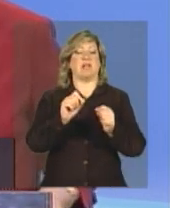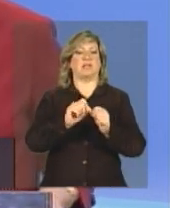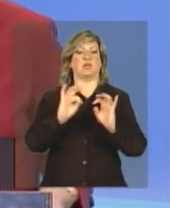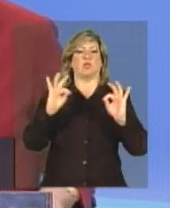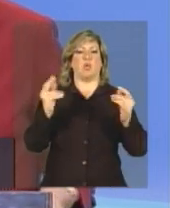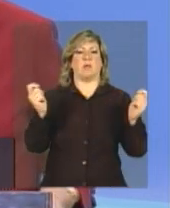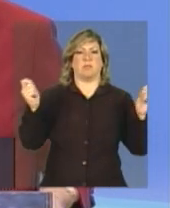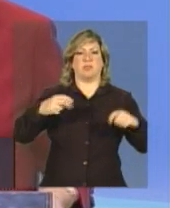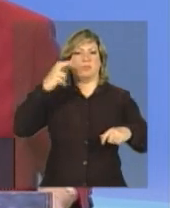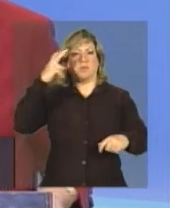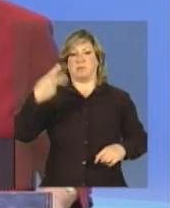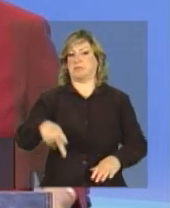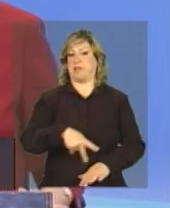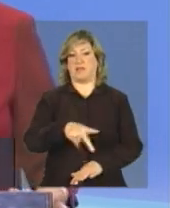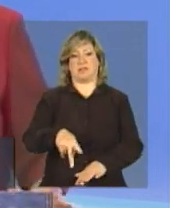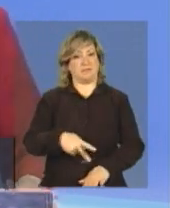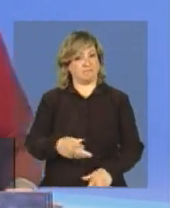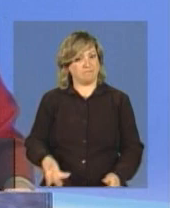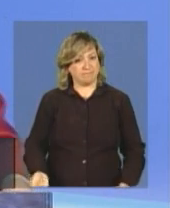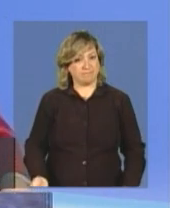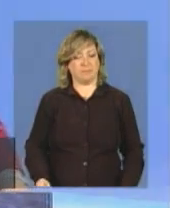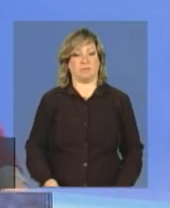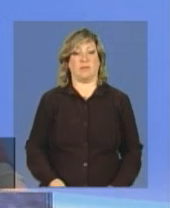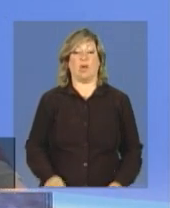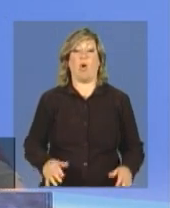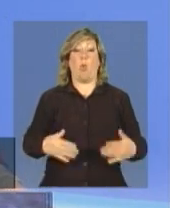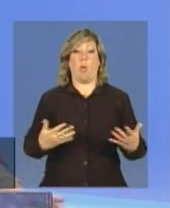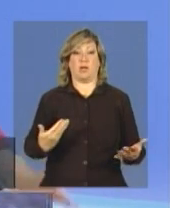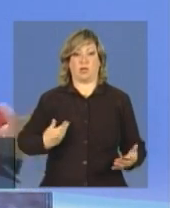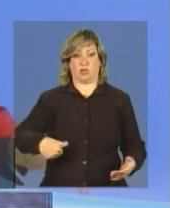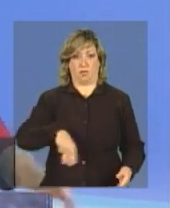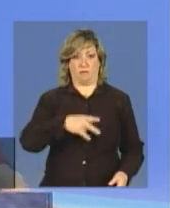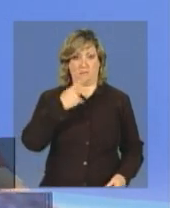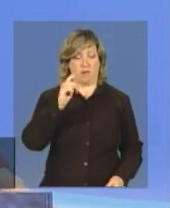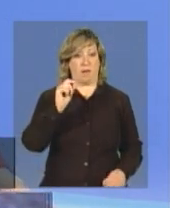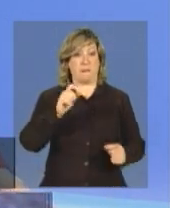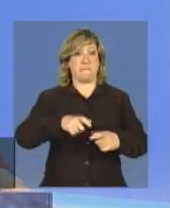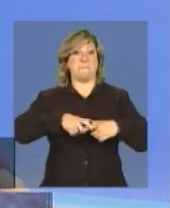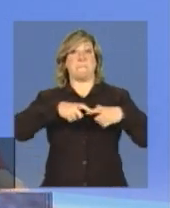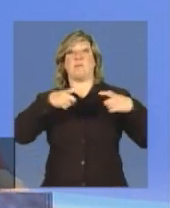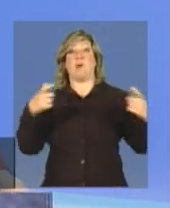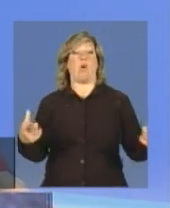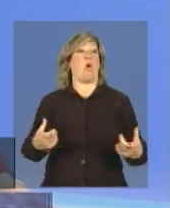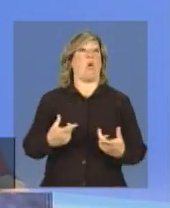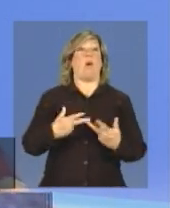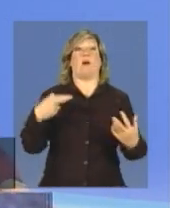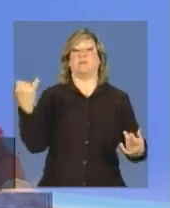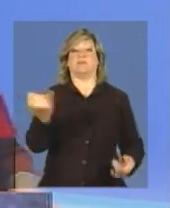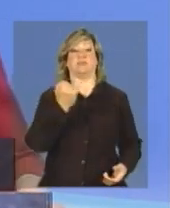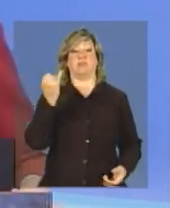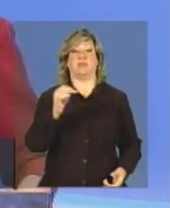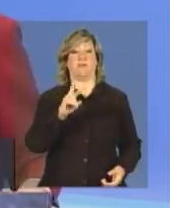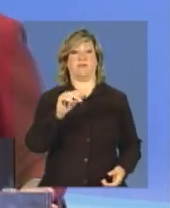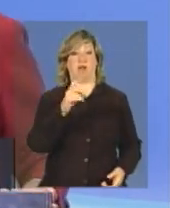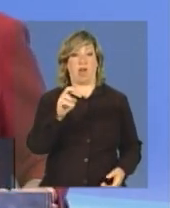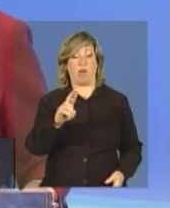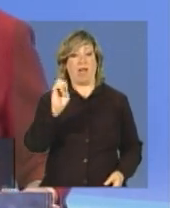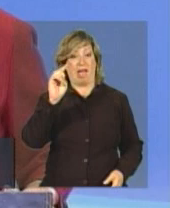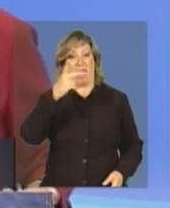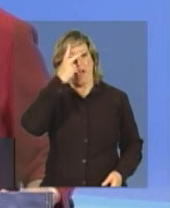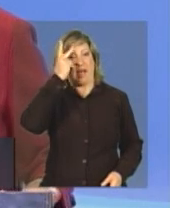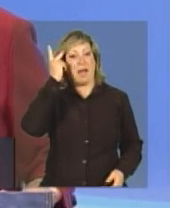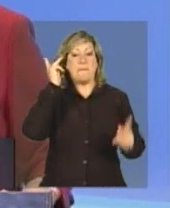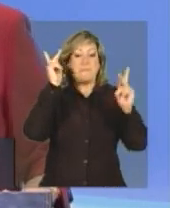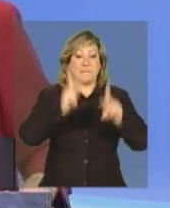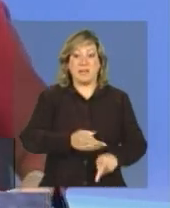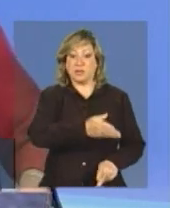o potencial desse país. Quando a gente diz que a maior riqueza do país está nos 190 milhões